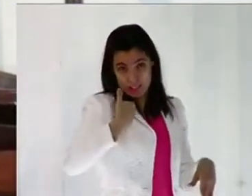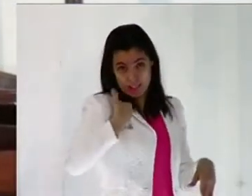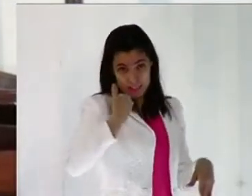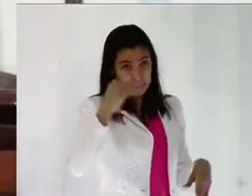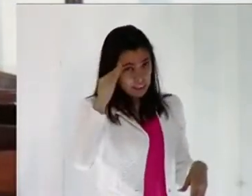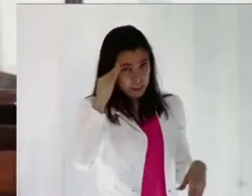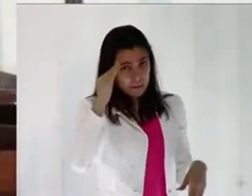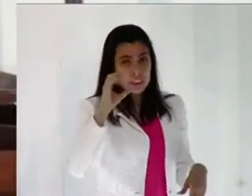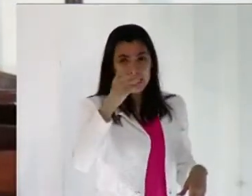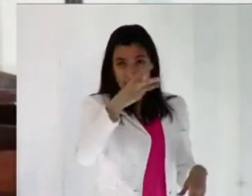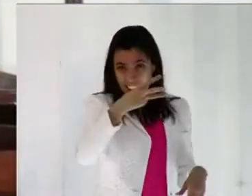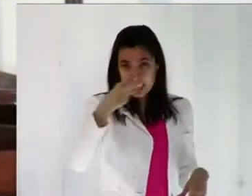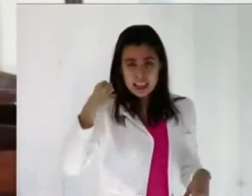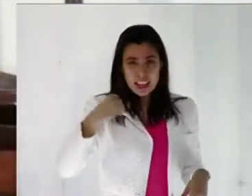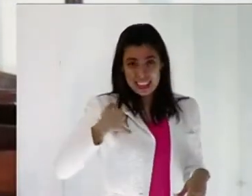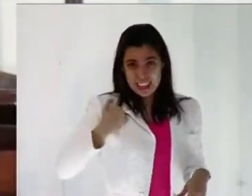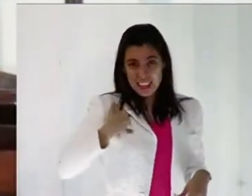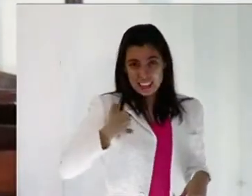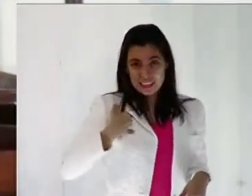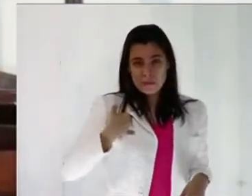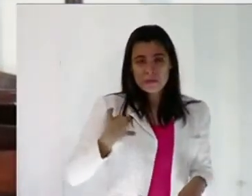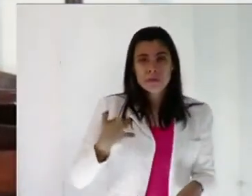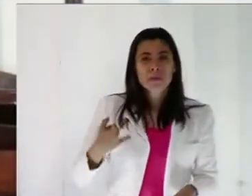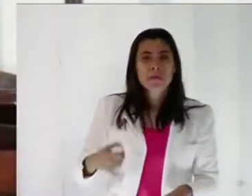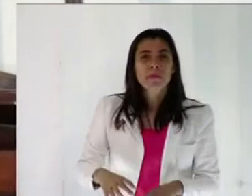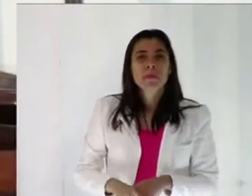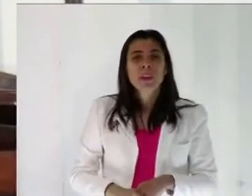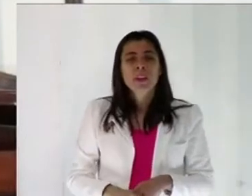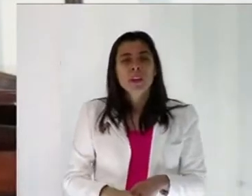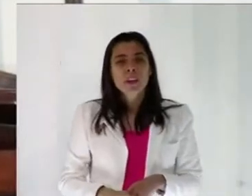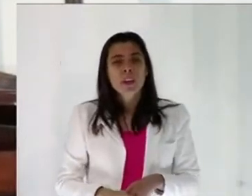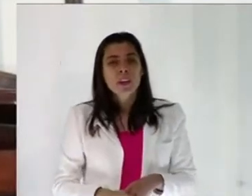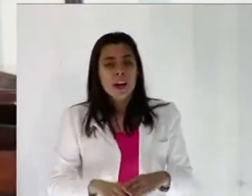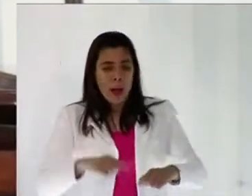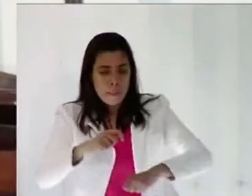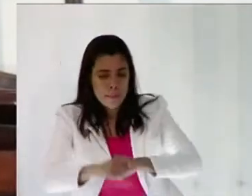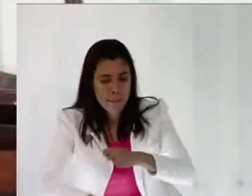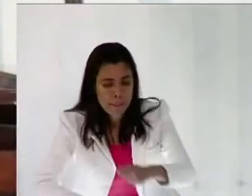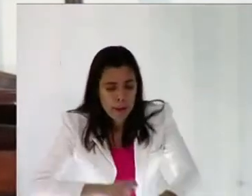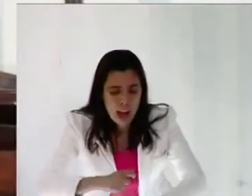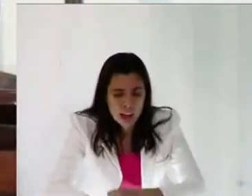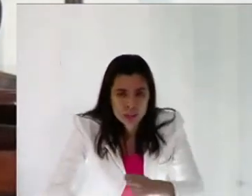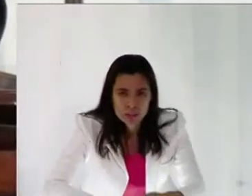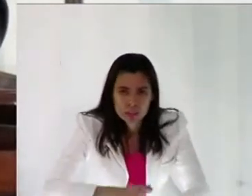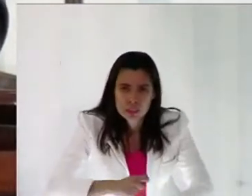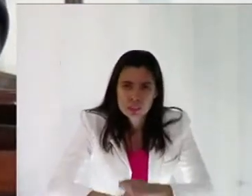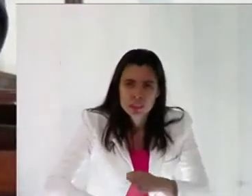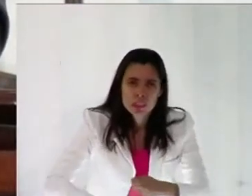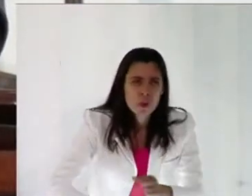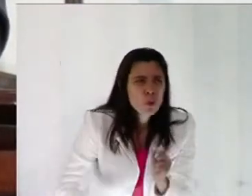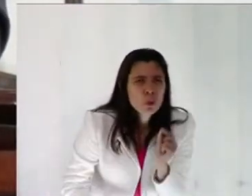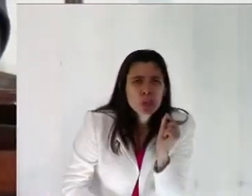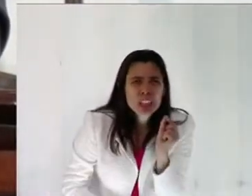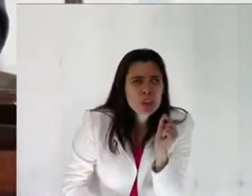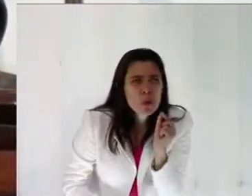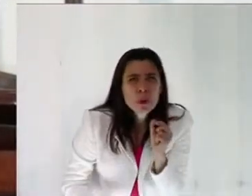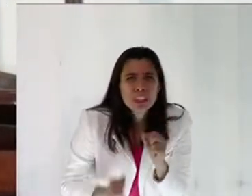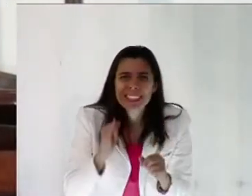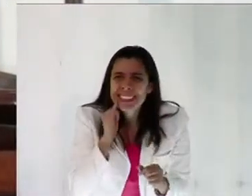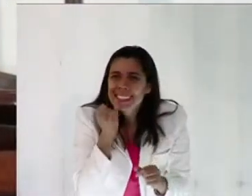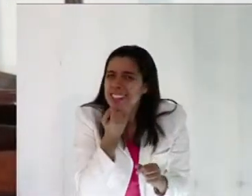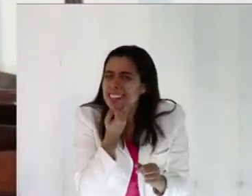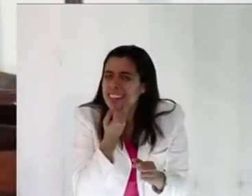de enfrentar o seu pai. Mas o texto diz, verso 9, chegaram ao lugar que Deus lhe havia